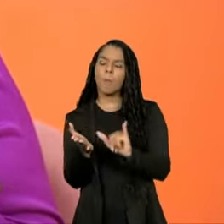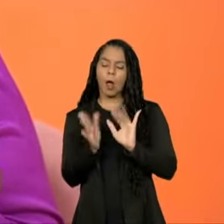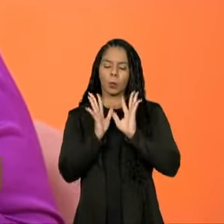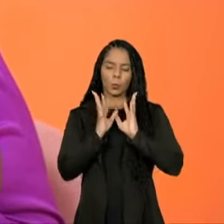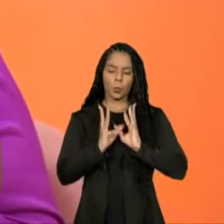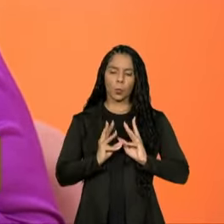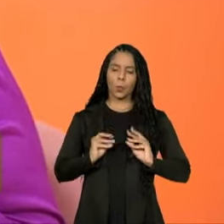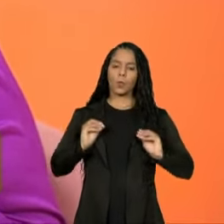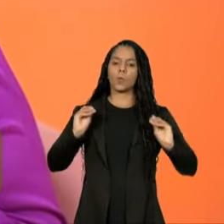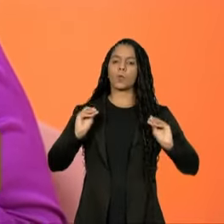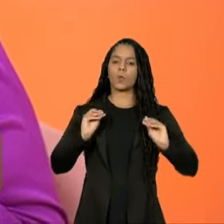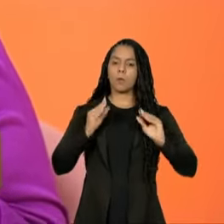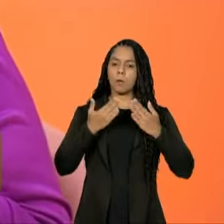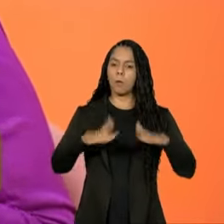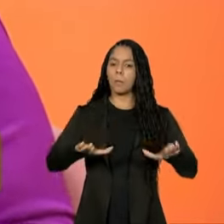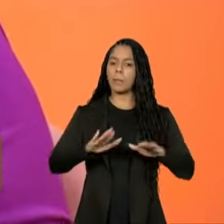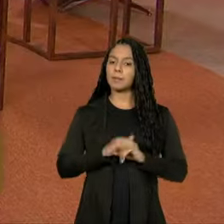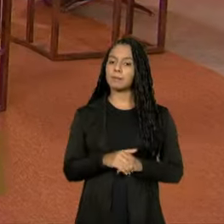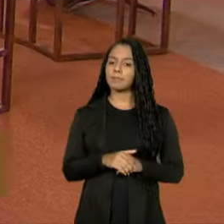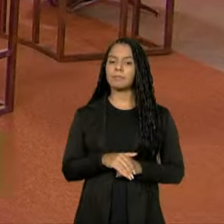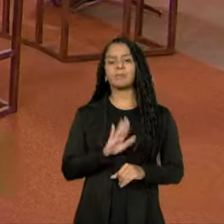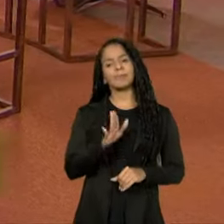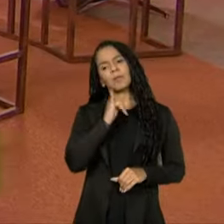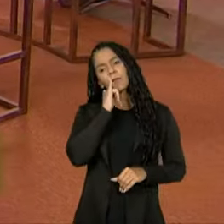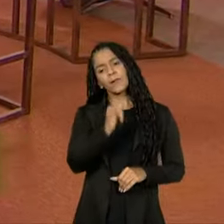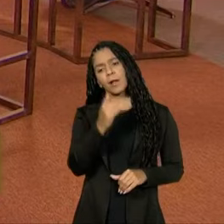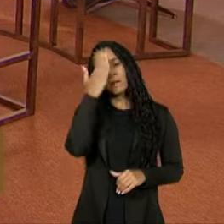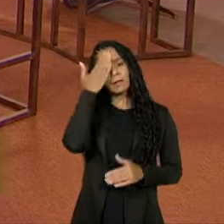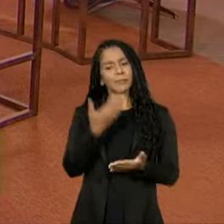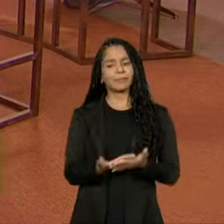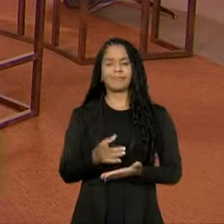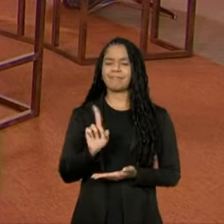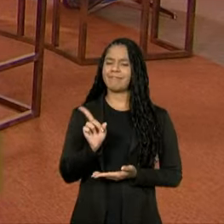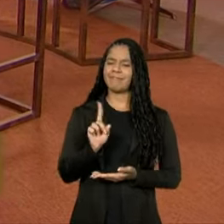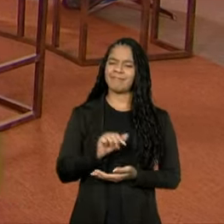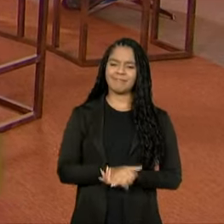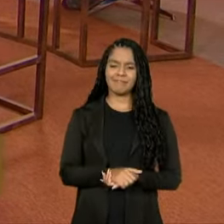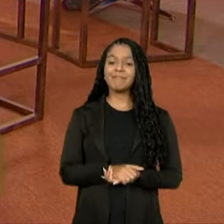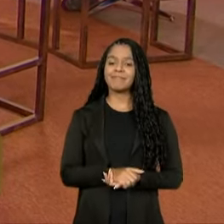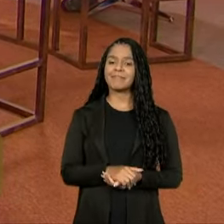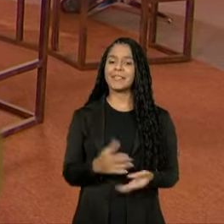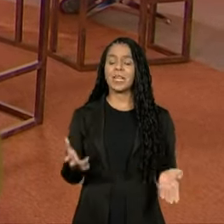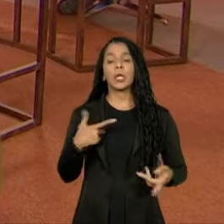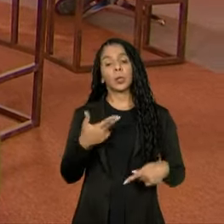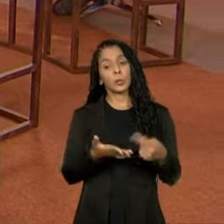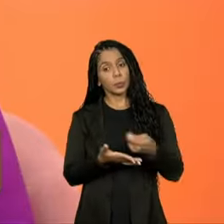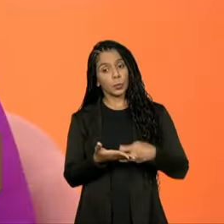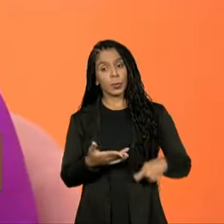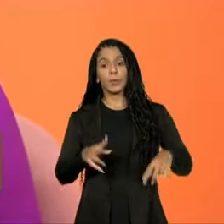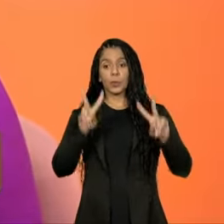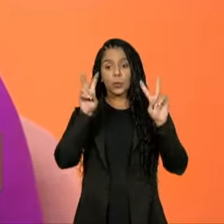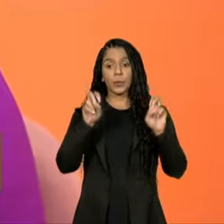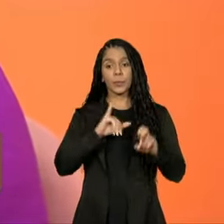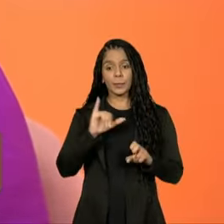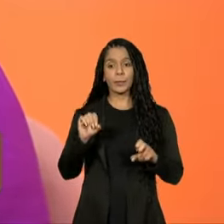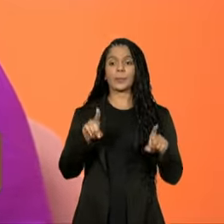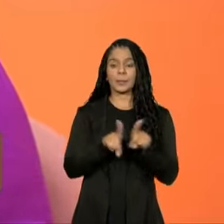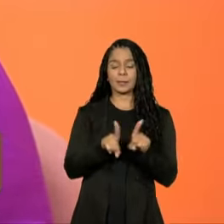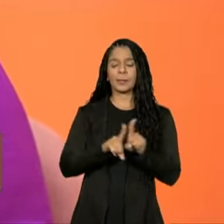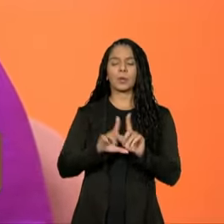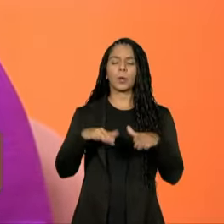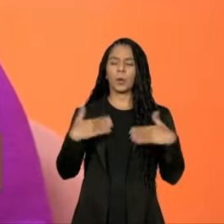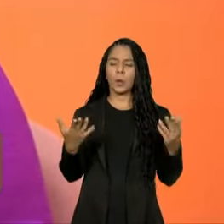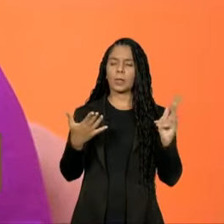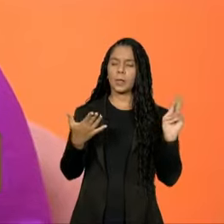meu desejo de reparação? E eu já te antecipo que eu acredito que não. Eu até escrevi sobre isso também quando veio